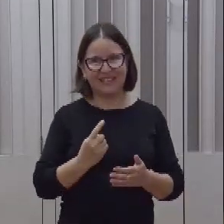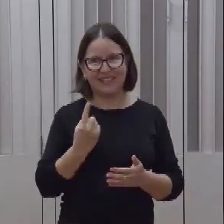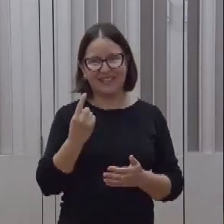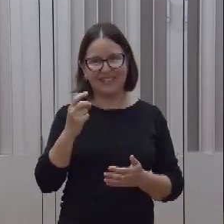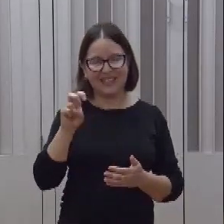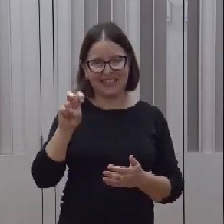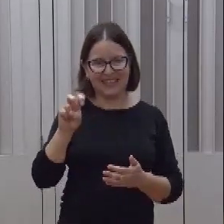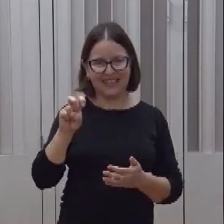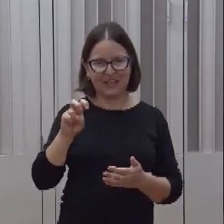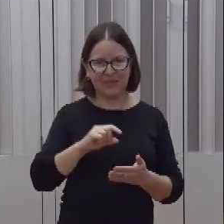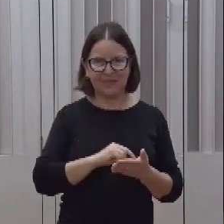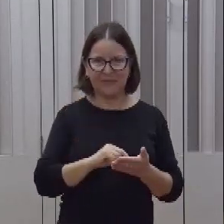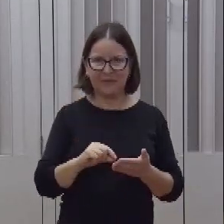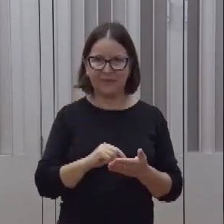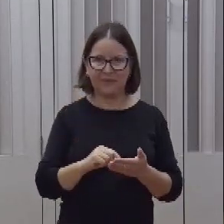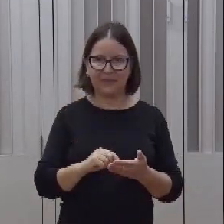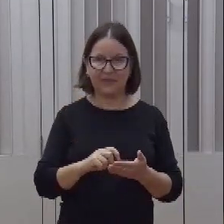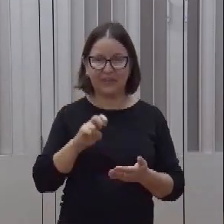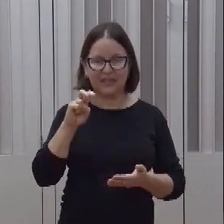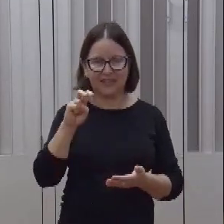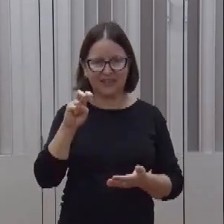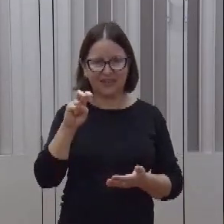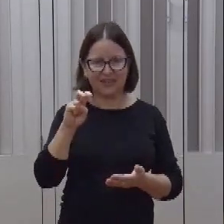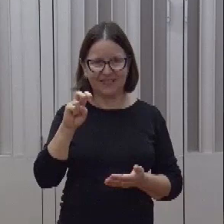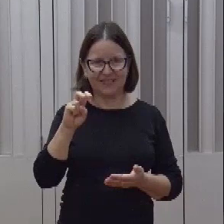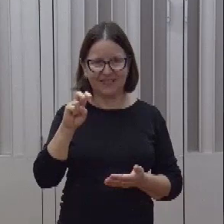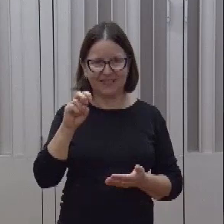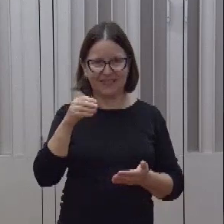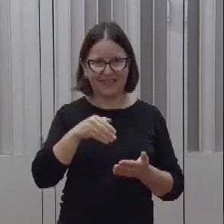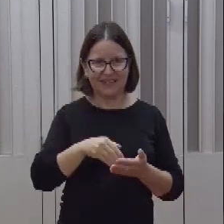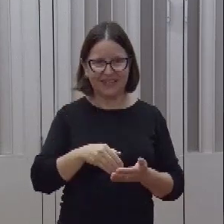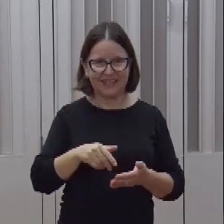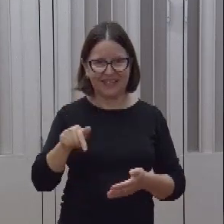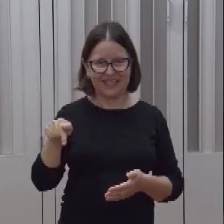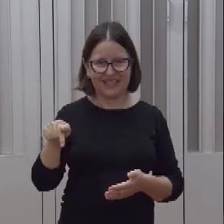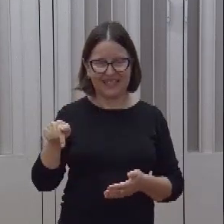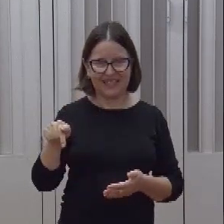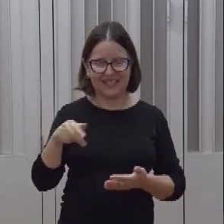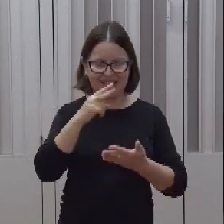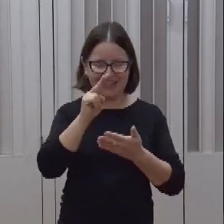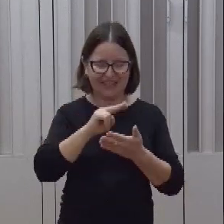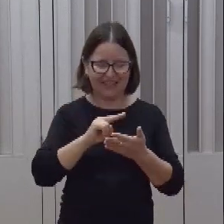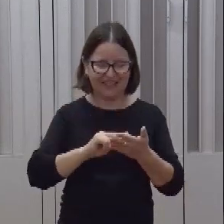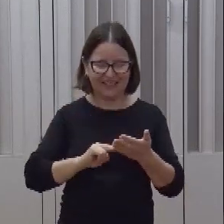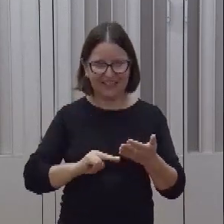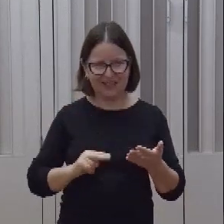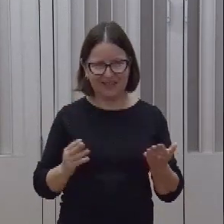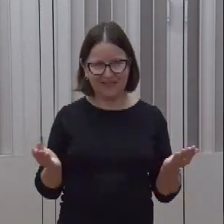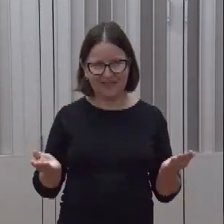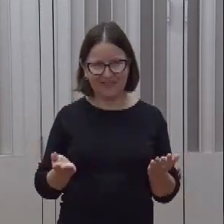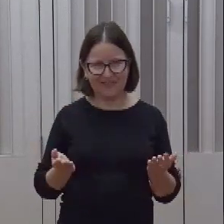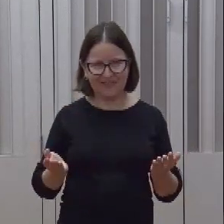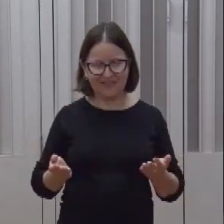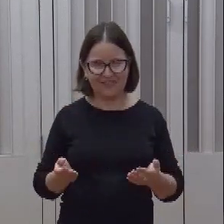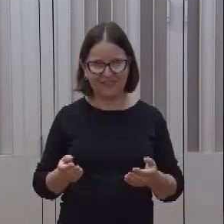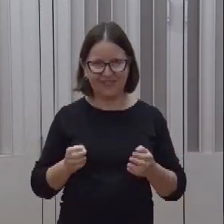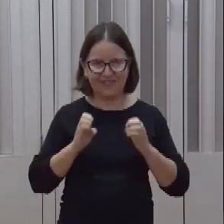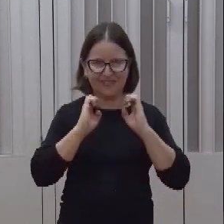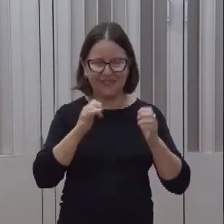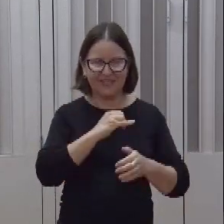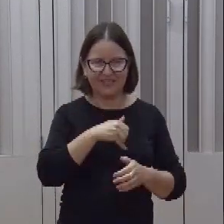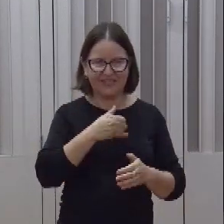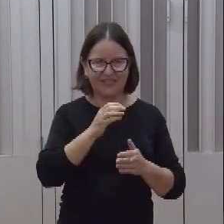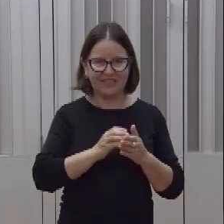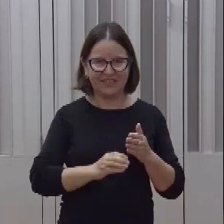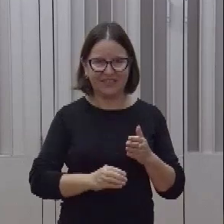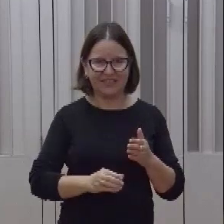Nos versículos 5 a 7, nós vamos ler agora. Evangelho de João